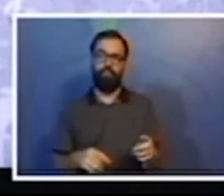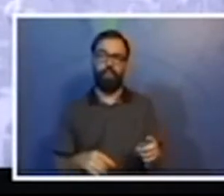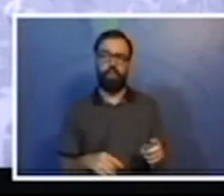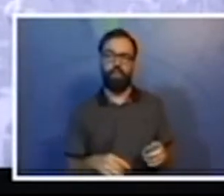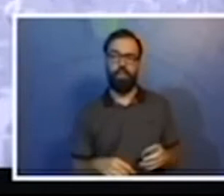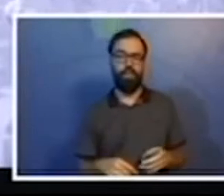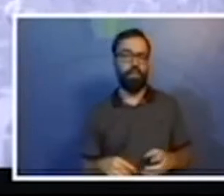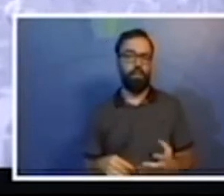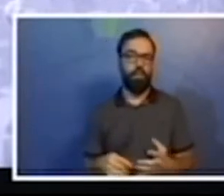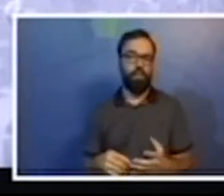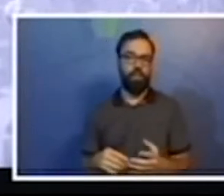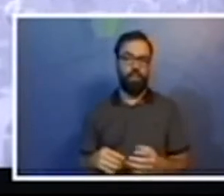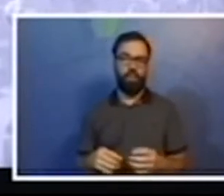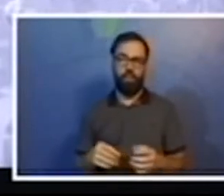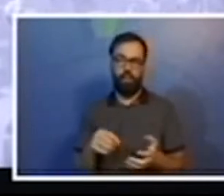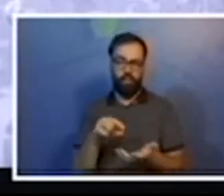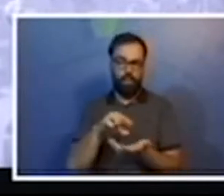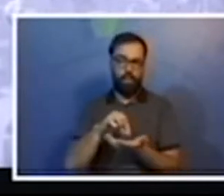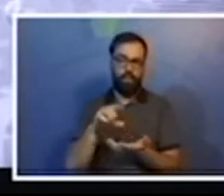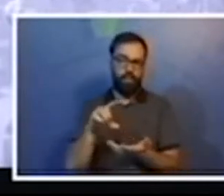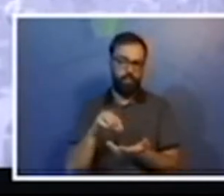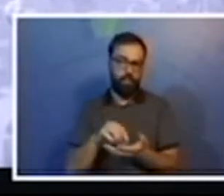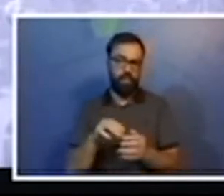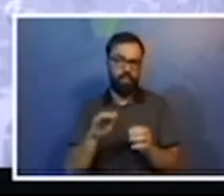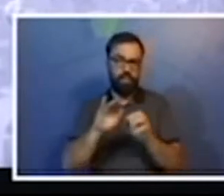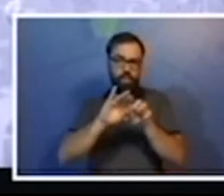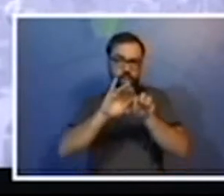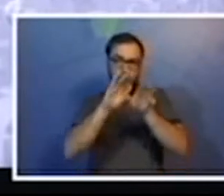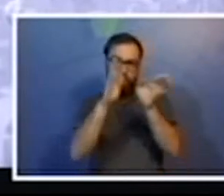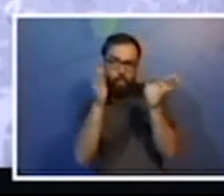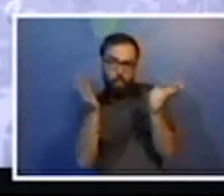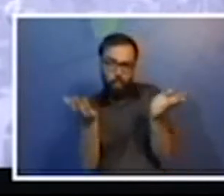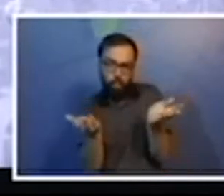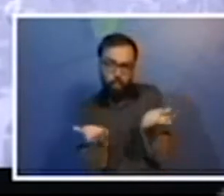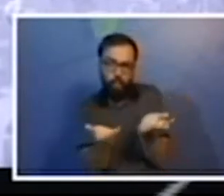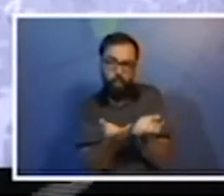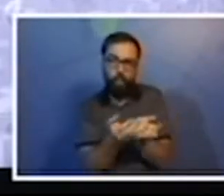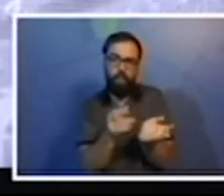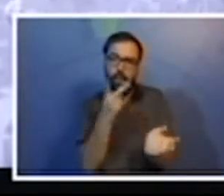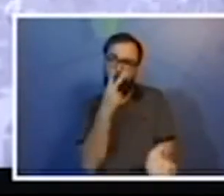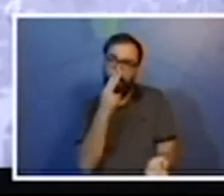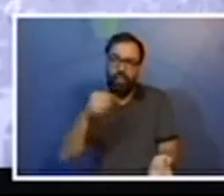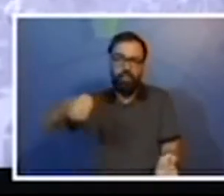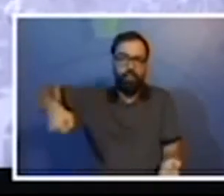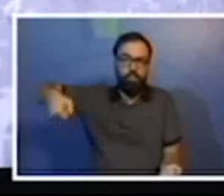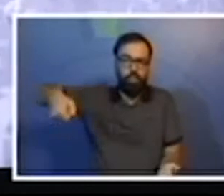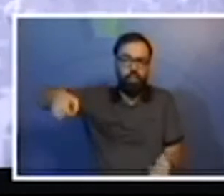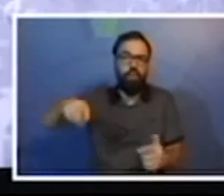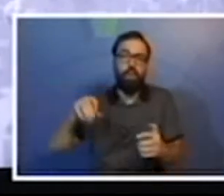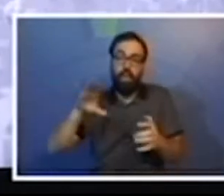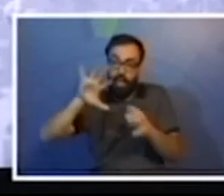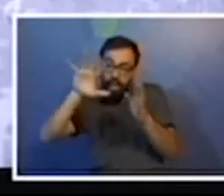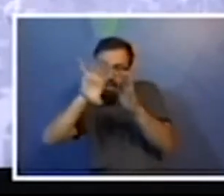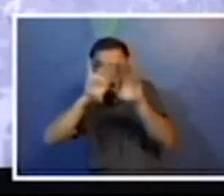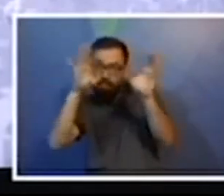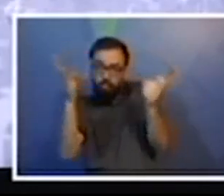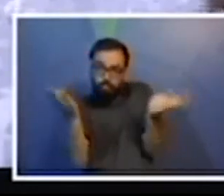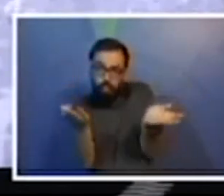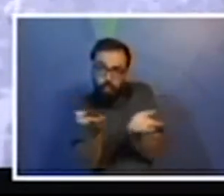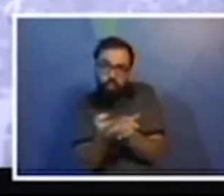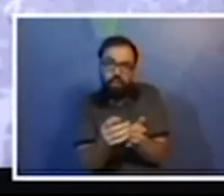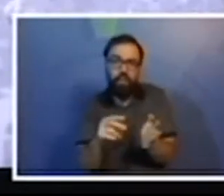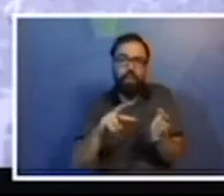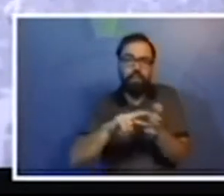semente a semente revestida por uma bolsa e essa bolsa é um fruto presença de flores e frutos